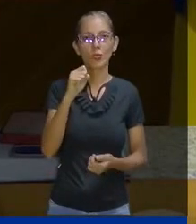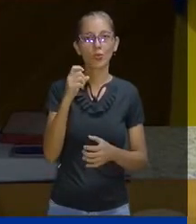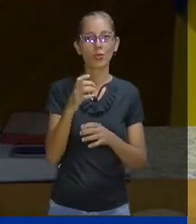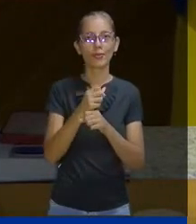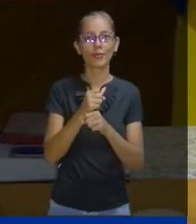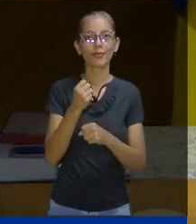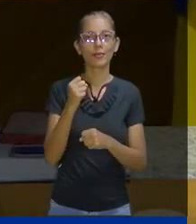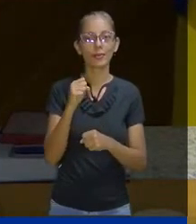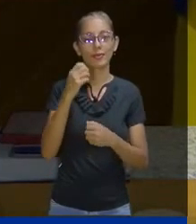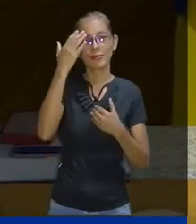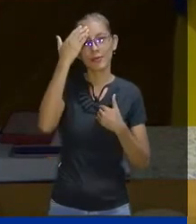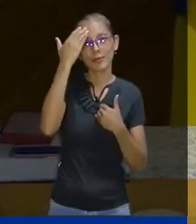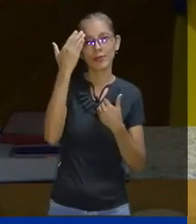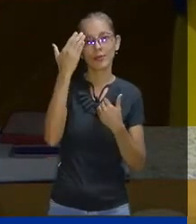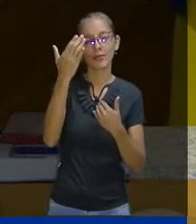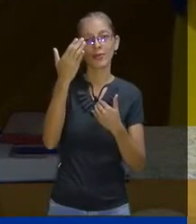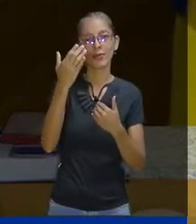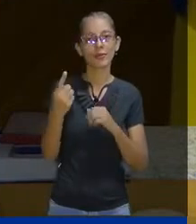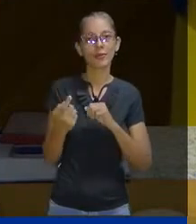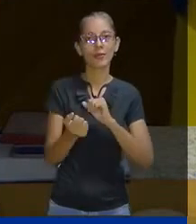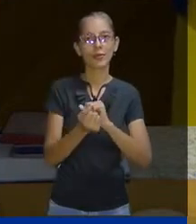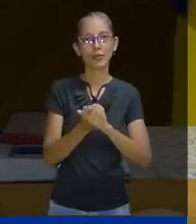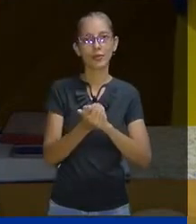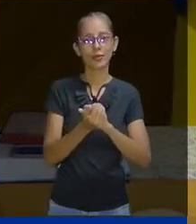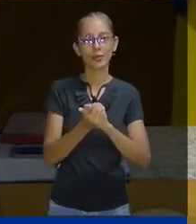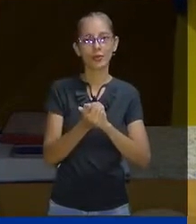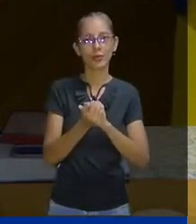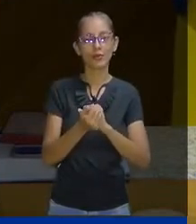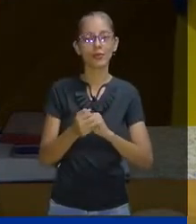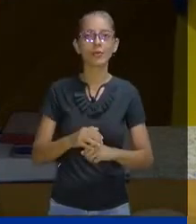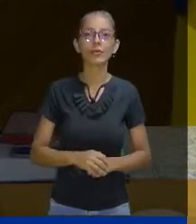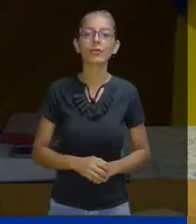pela companhia. Fica até uma próxima